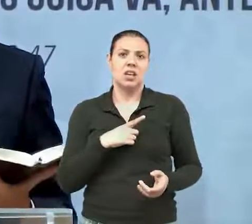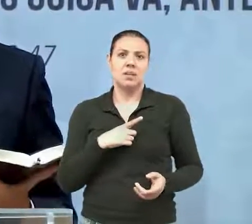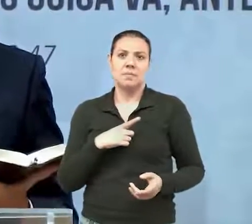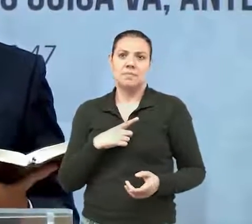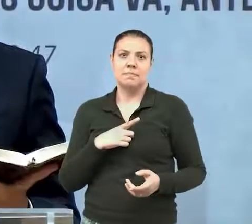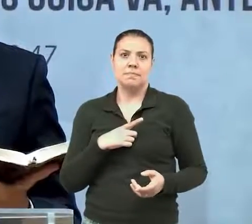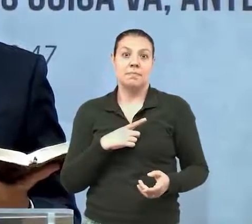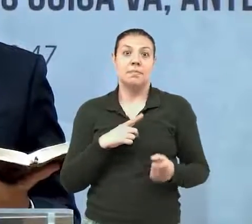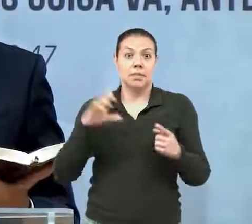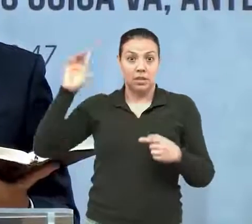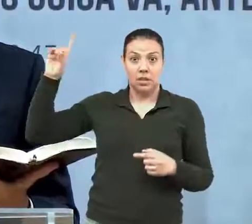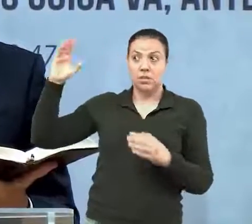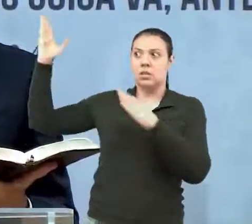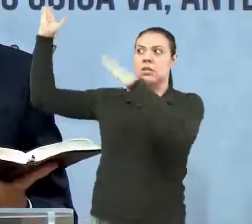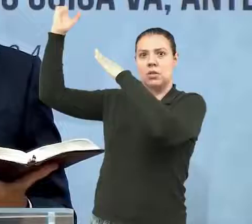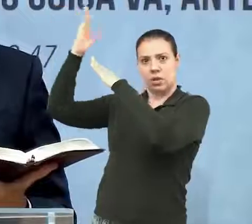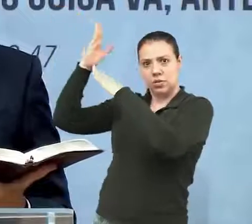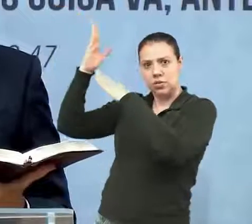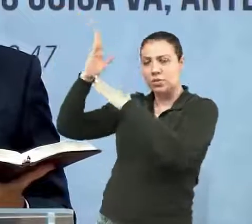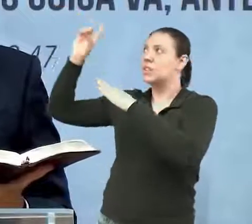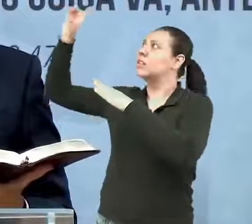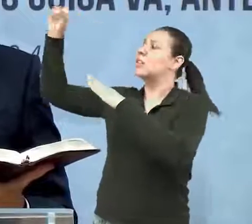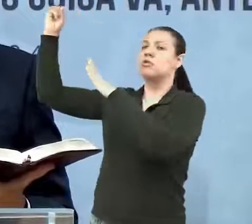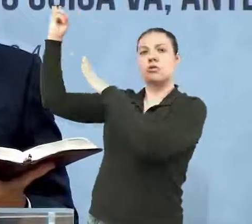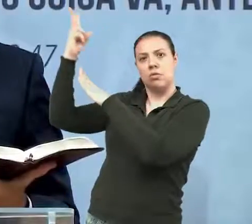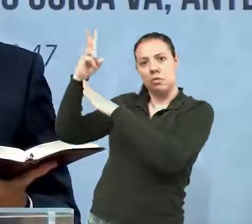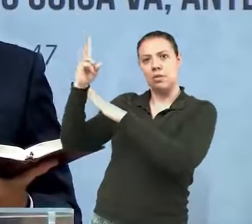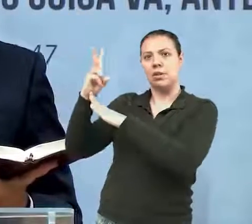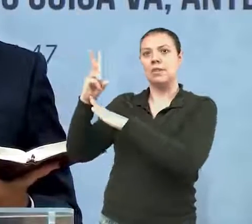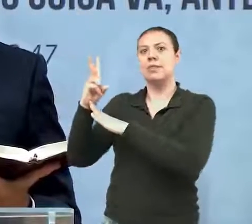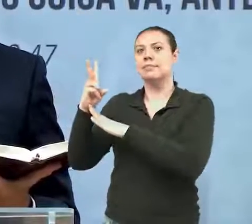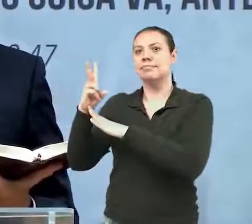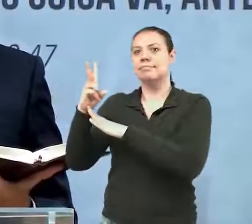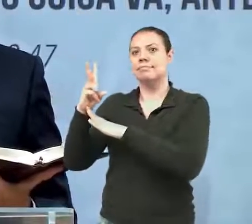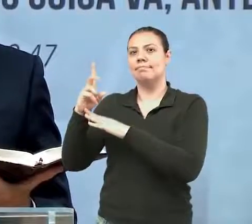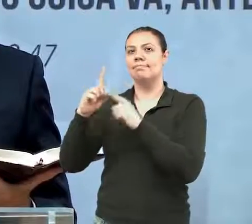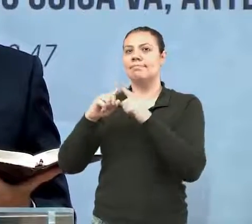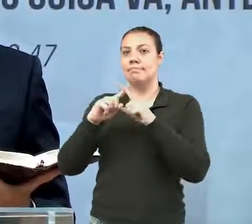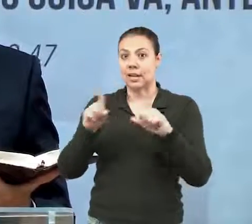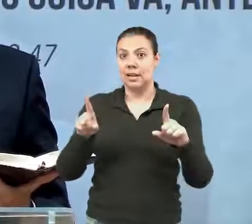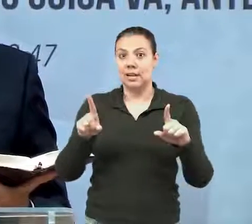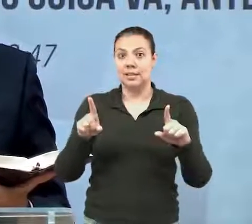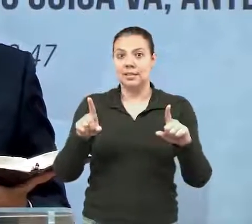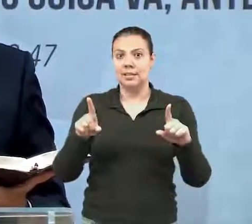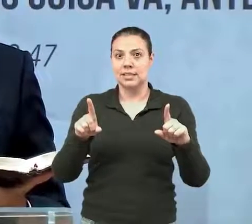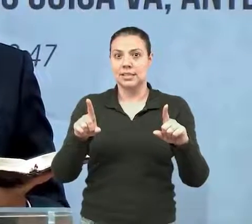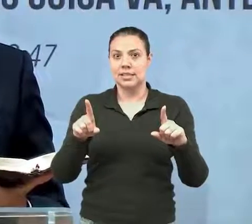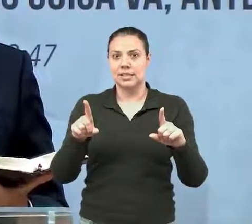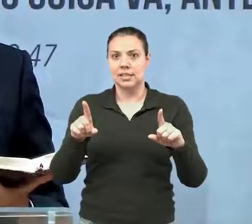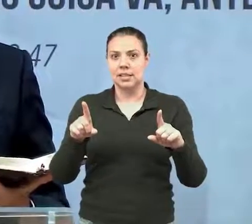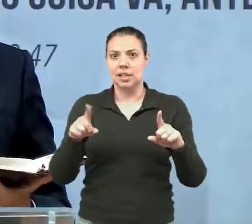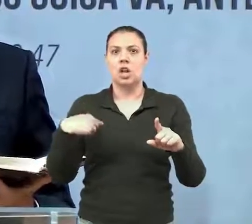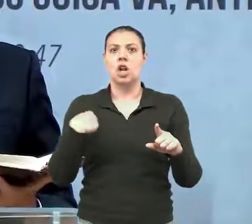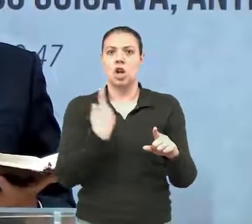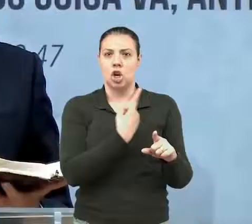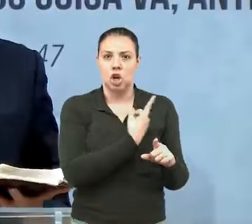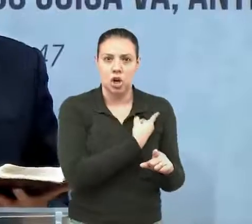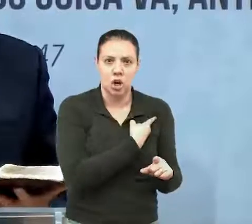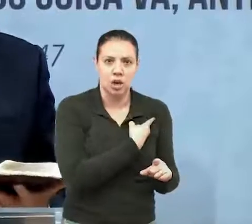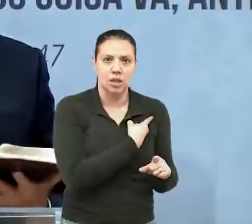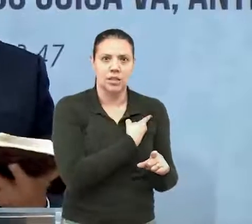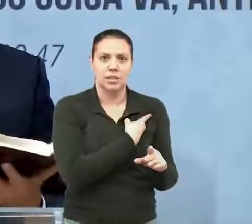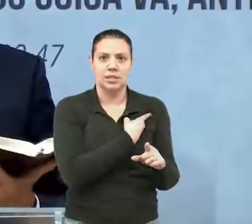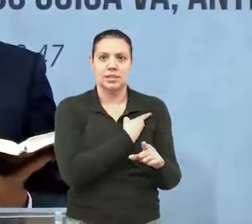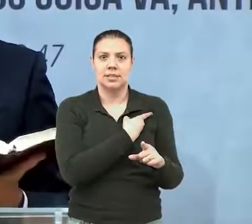vai passar. Às vezes Deus não nos livra da fornalha, Deus nos livra